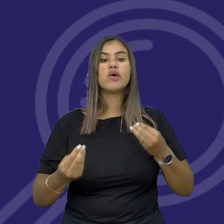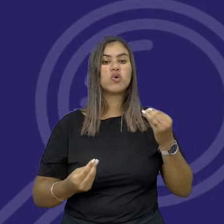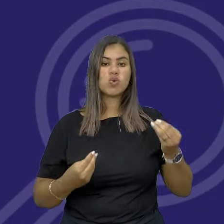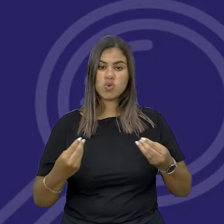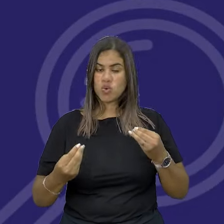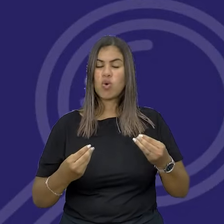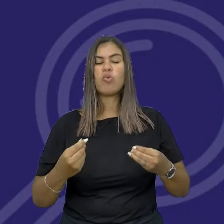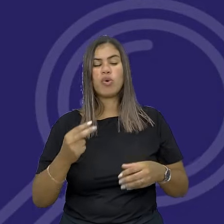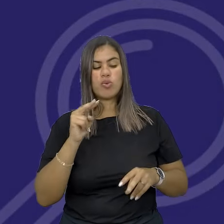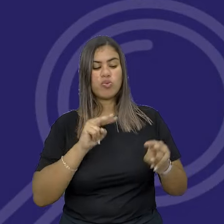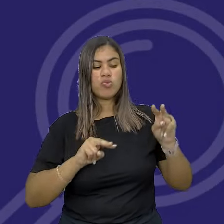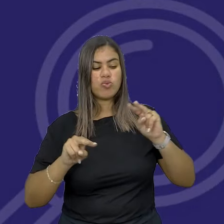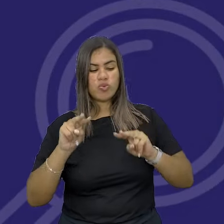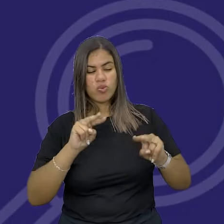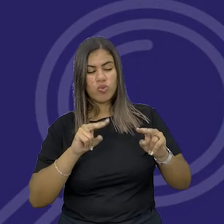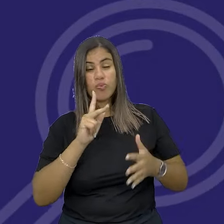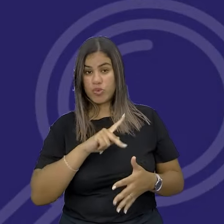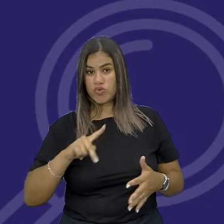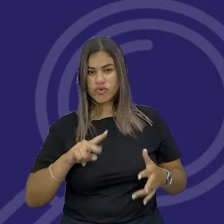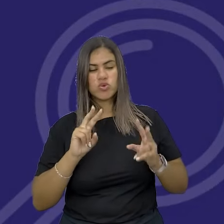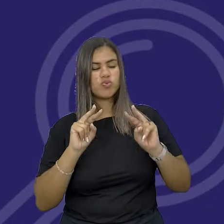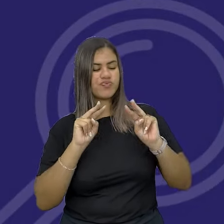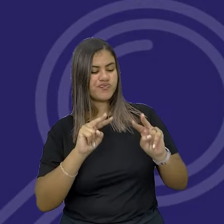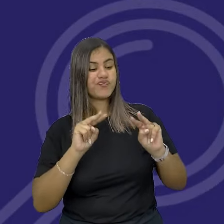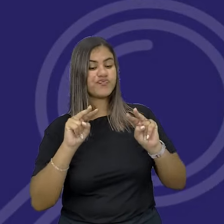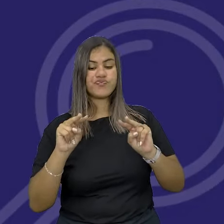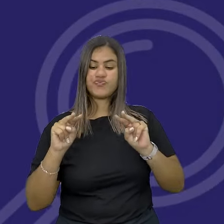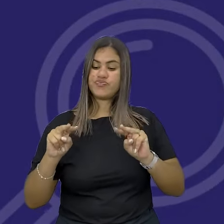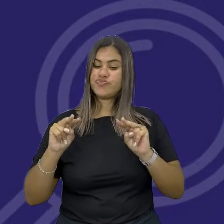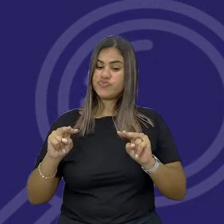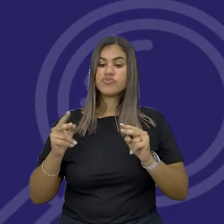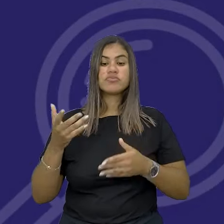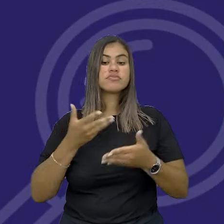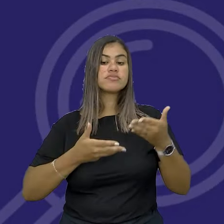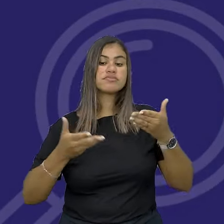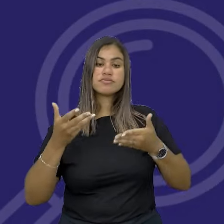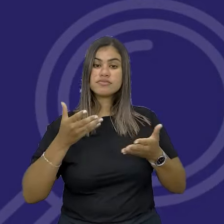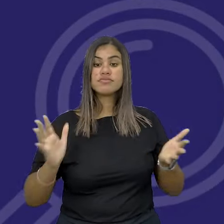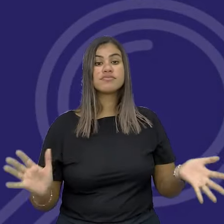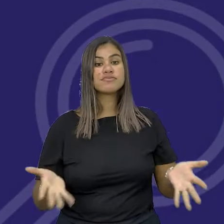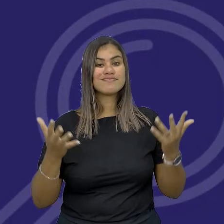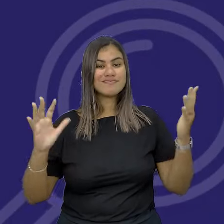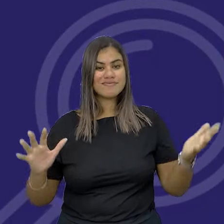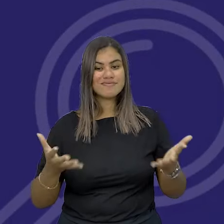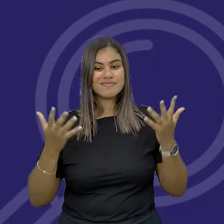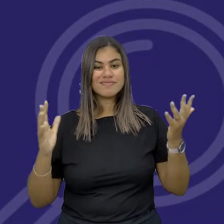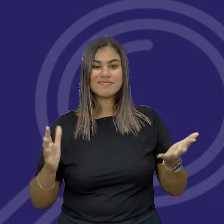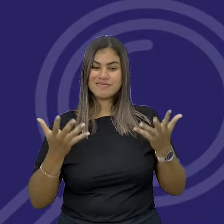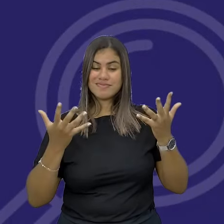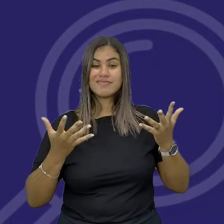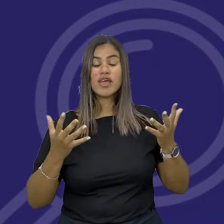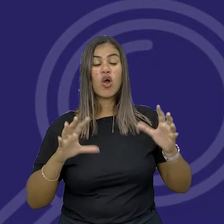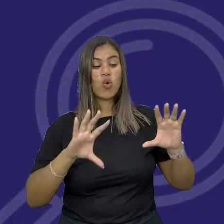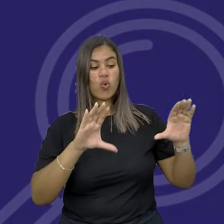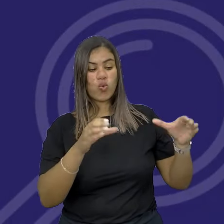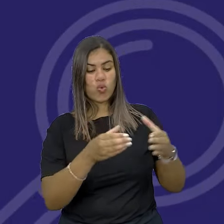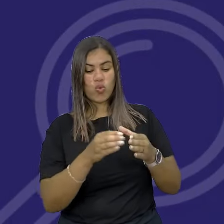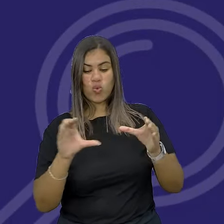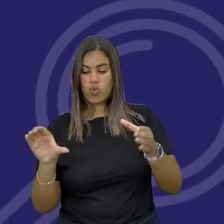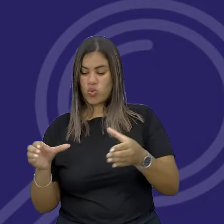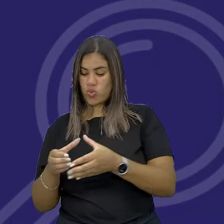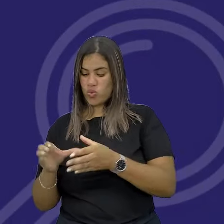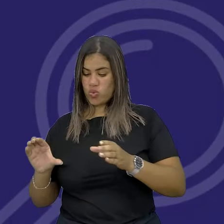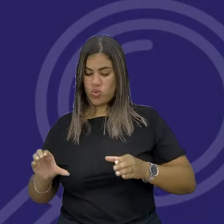e incentivar a etapa em que o professor não tem mais o papel de transmissor do conhecimento. Enquanto os estudantes em grupo buscam resolver